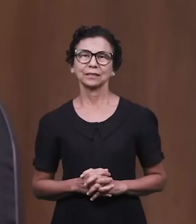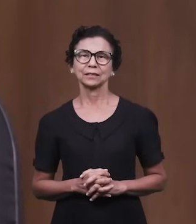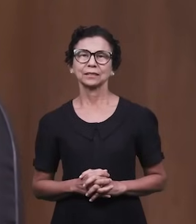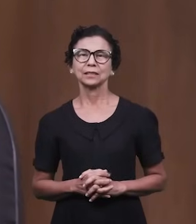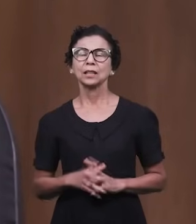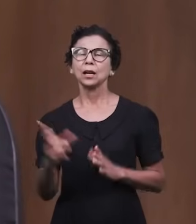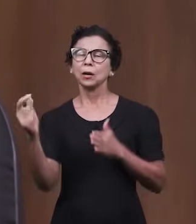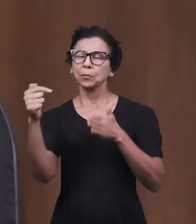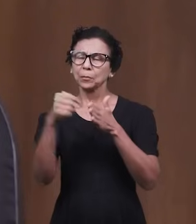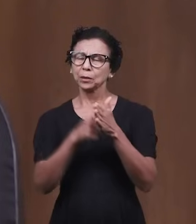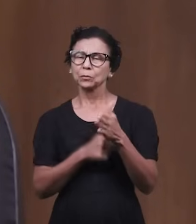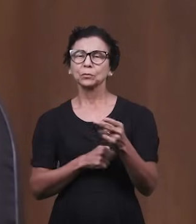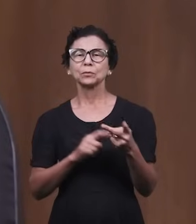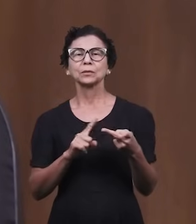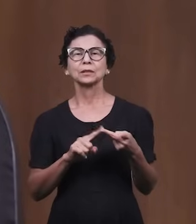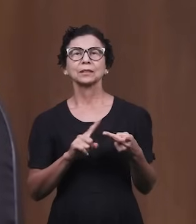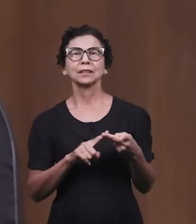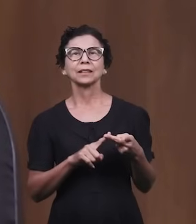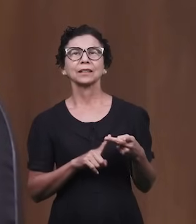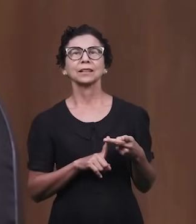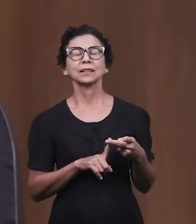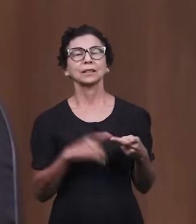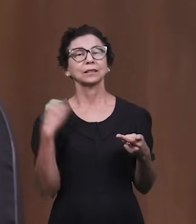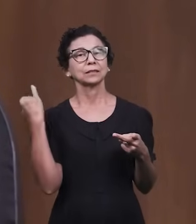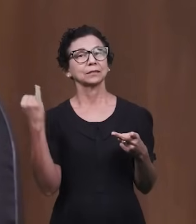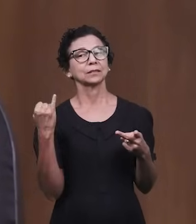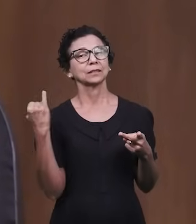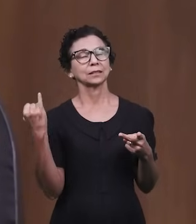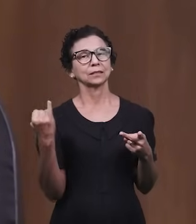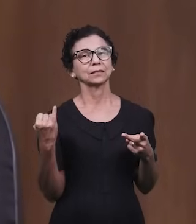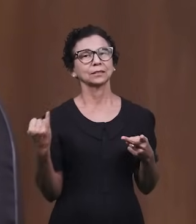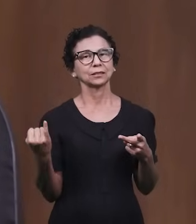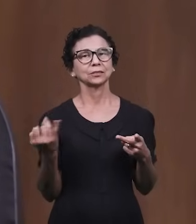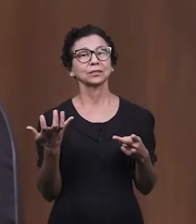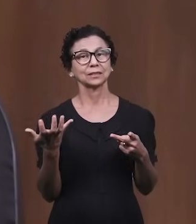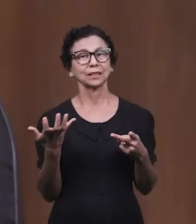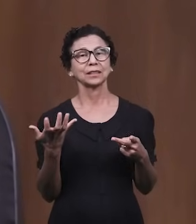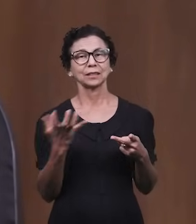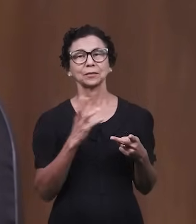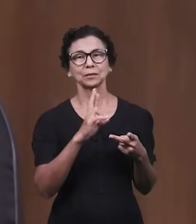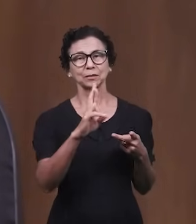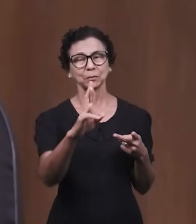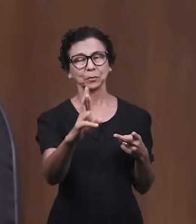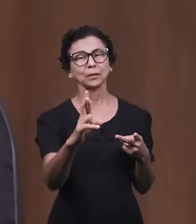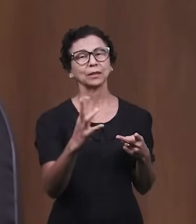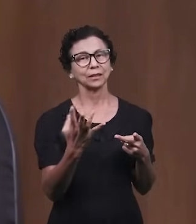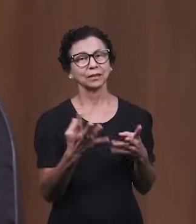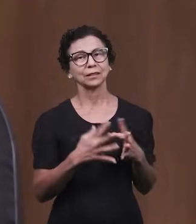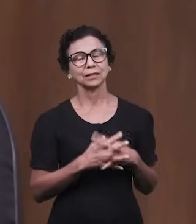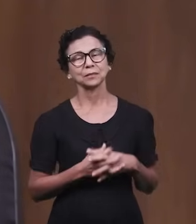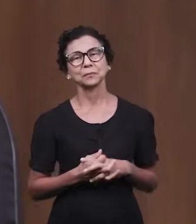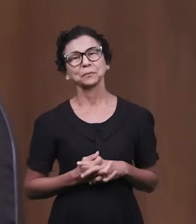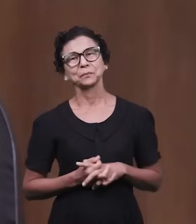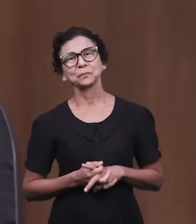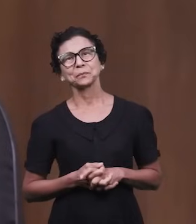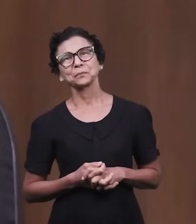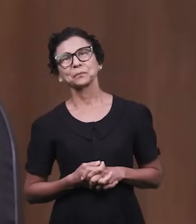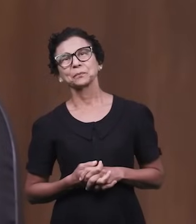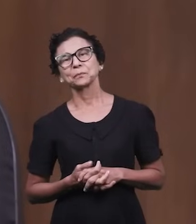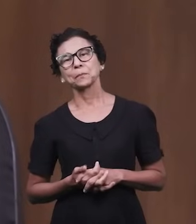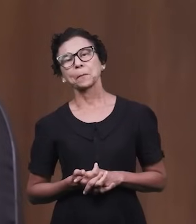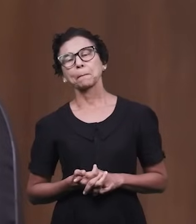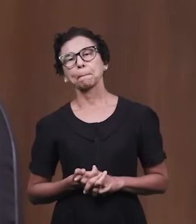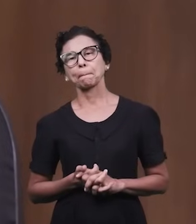sua pergunta. Ela é importante, nós queremos responder dentro daquilo que